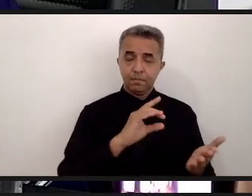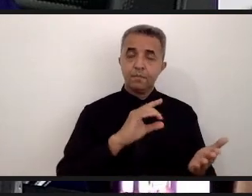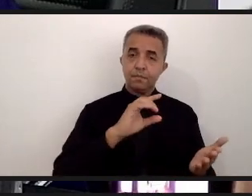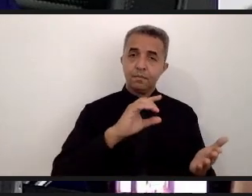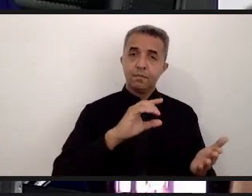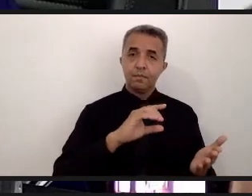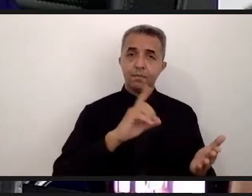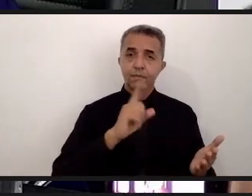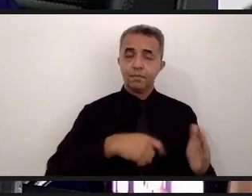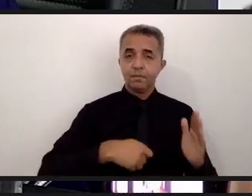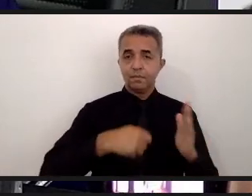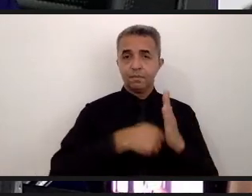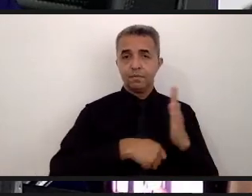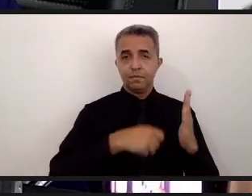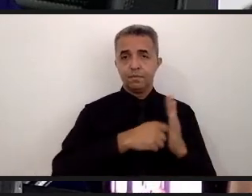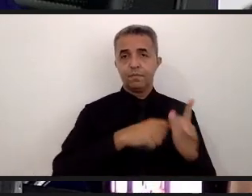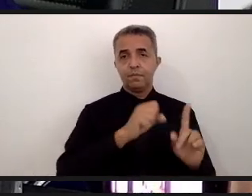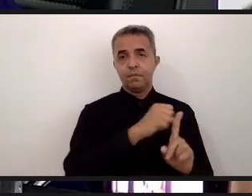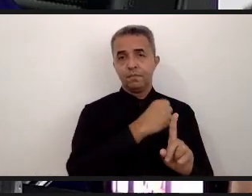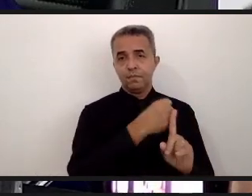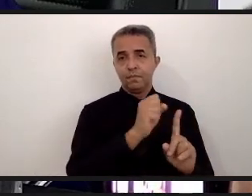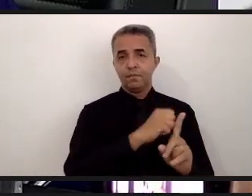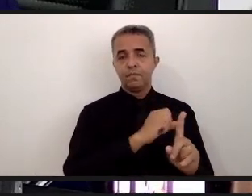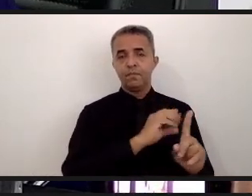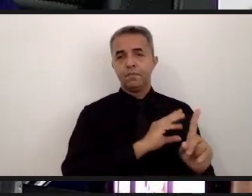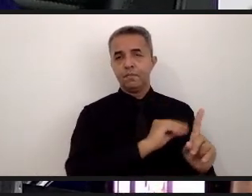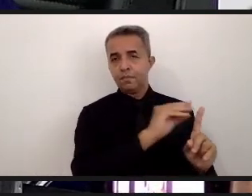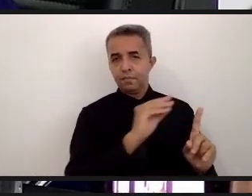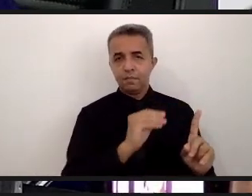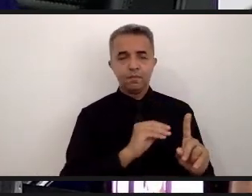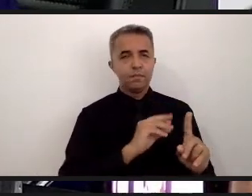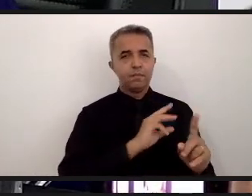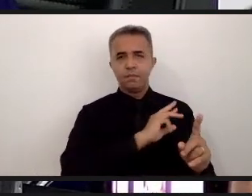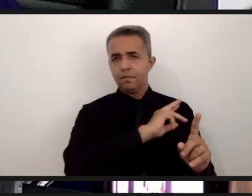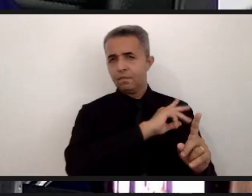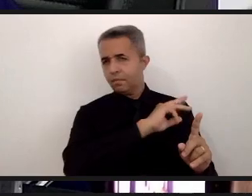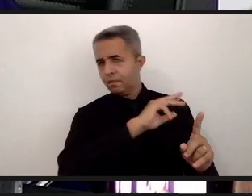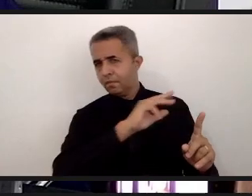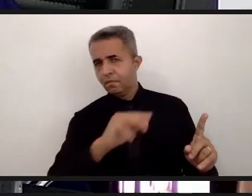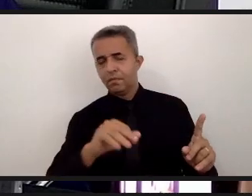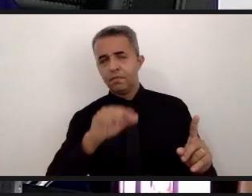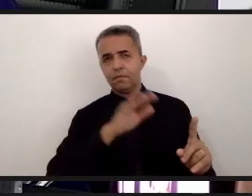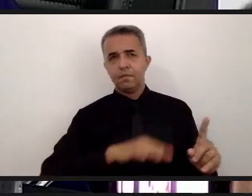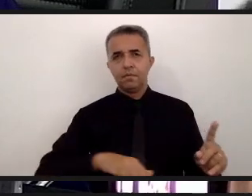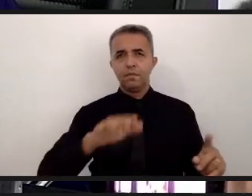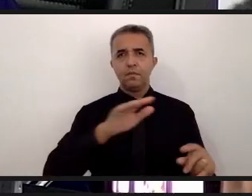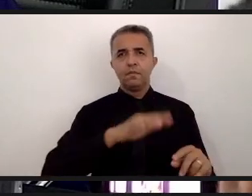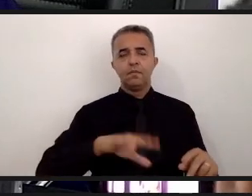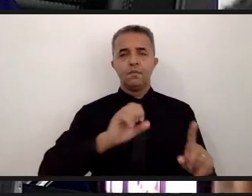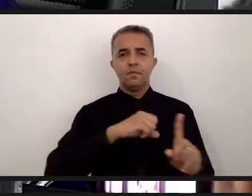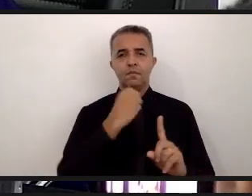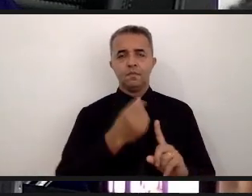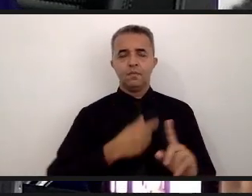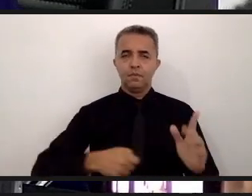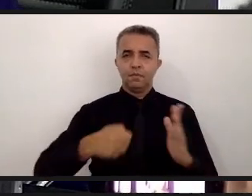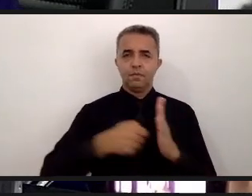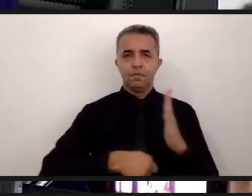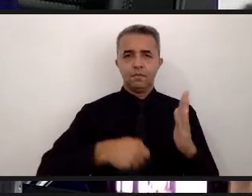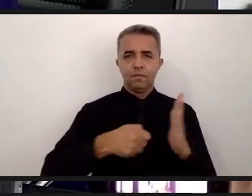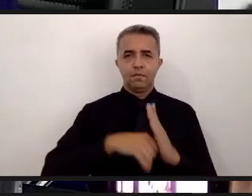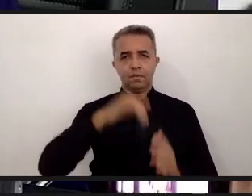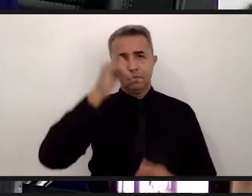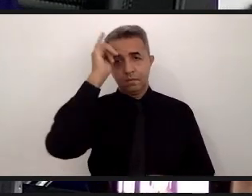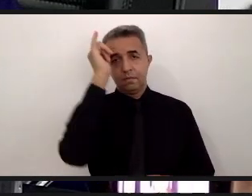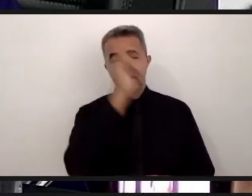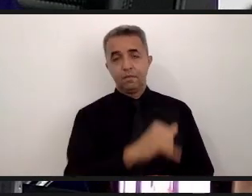lutar contra o assédio moral, o assédio em todos os âmbitos da nossa sociedade. Eu tenho lutado. E vejo o